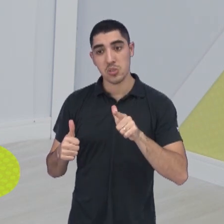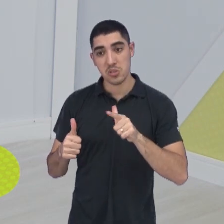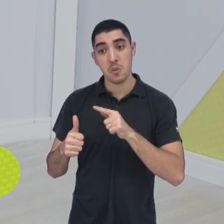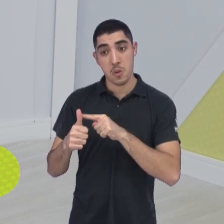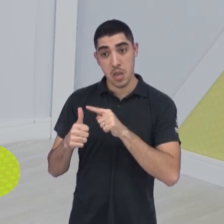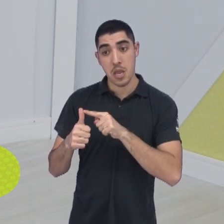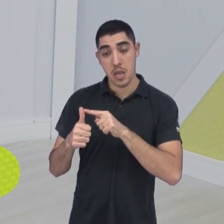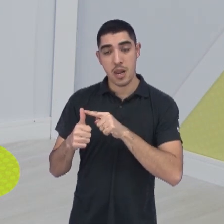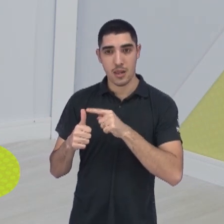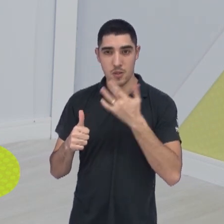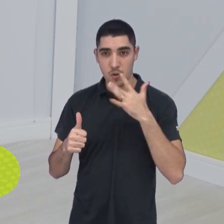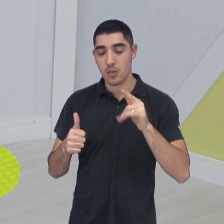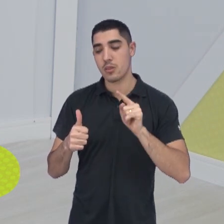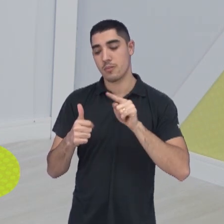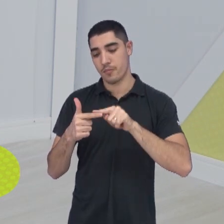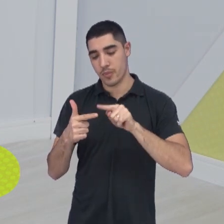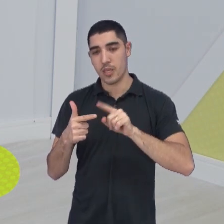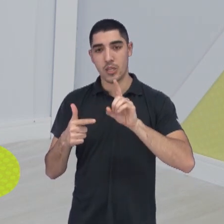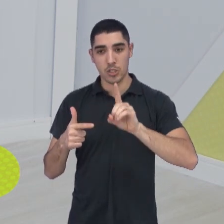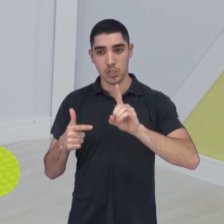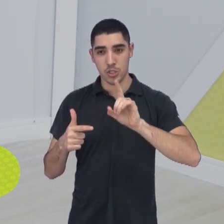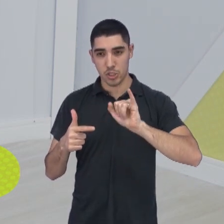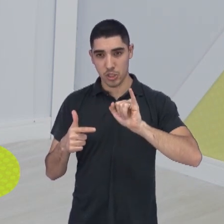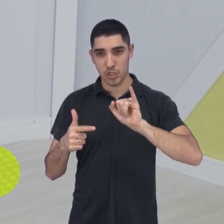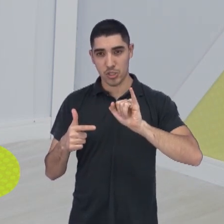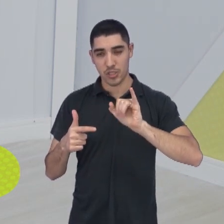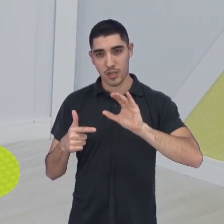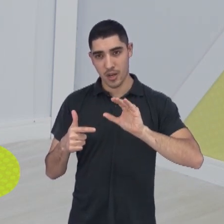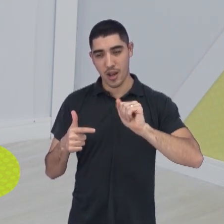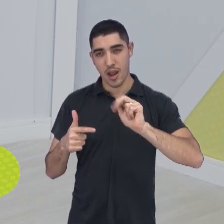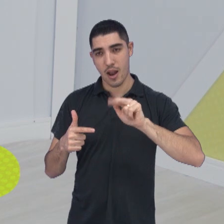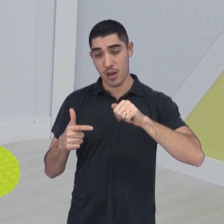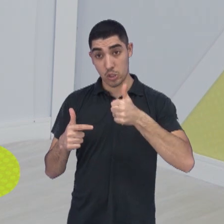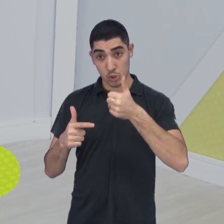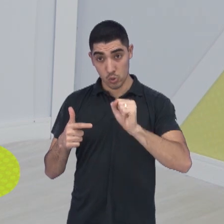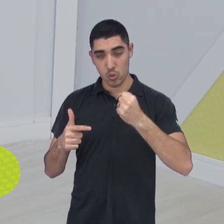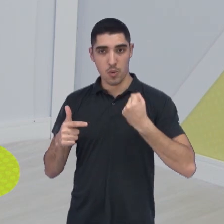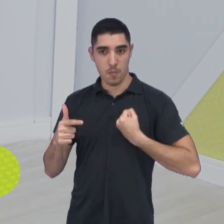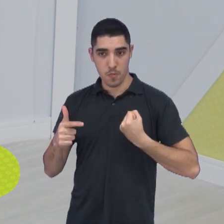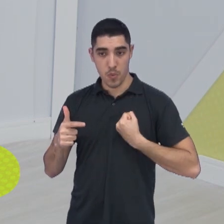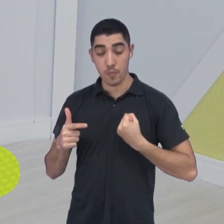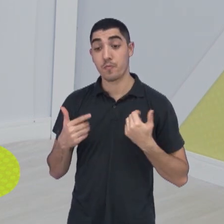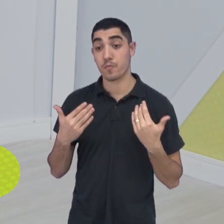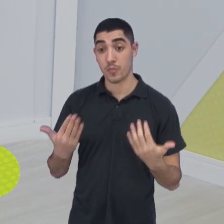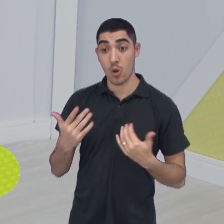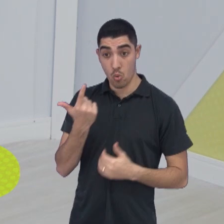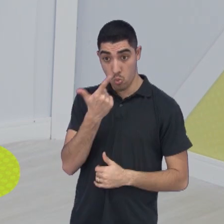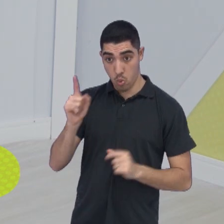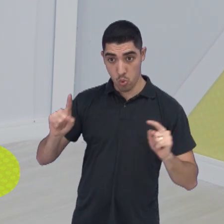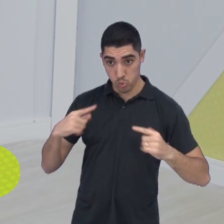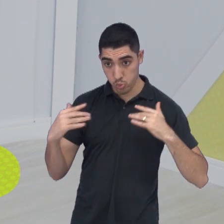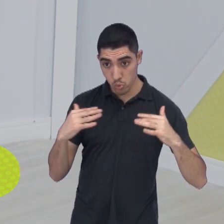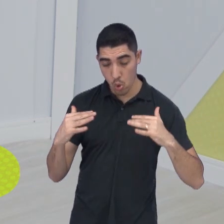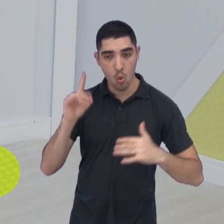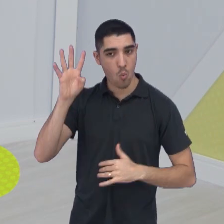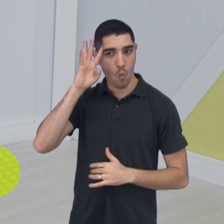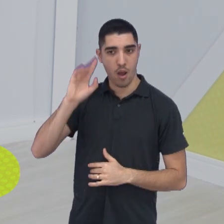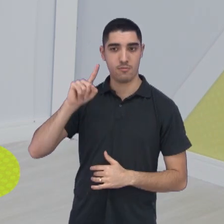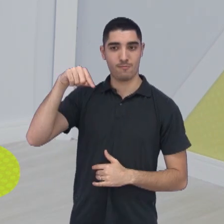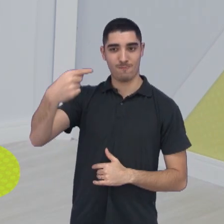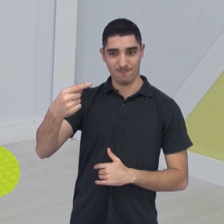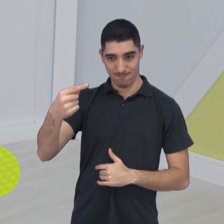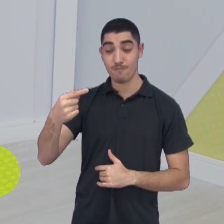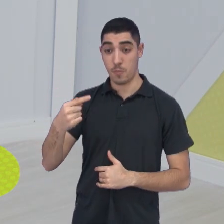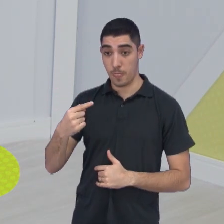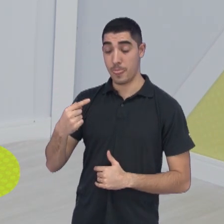cestinha da equipe de Ourinhos, seguida pela G. Carey, com 18 pontos e 7 rebotes. Próximo jogo do São José já é na quarta-feira contra a forte